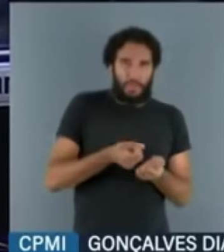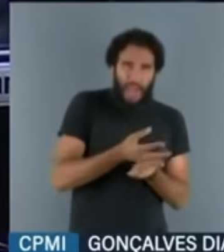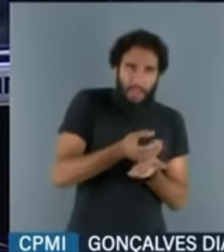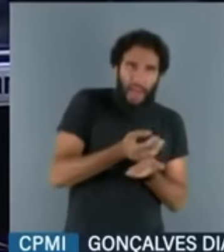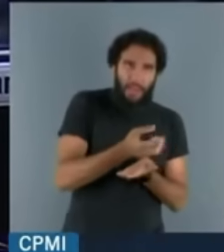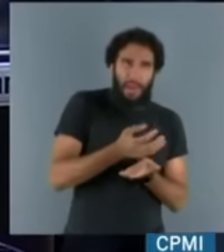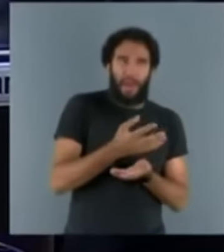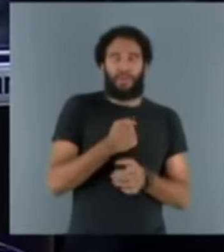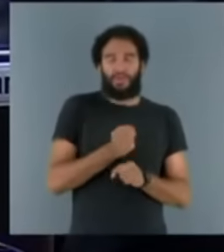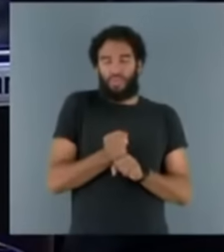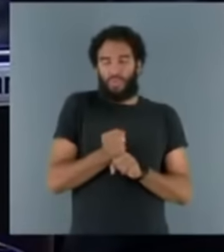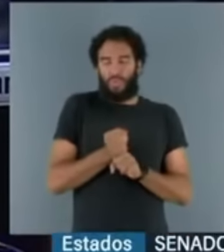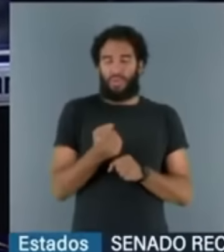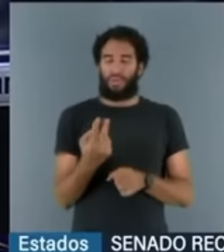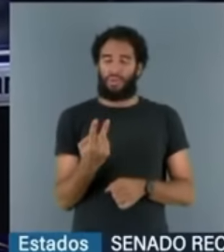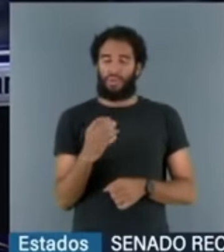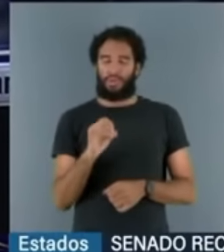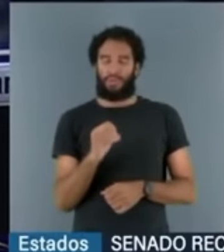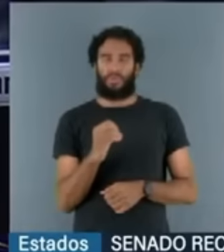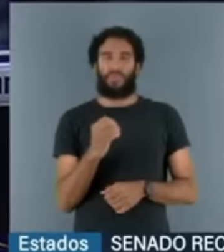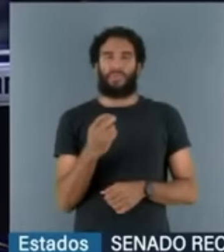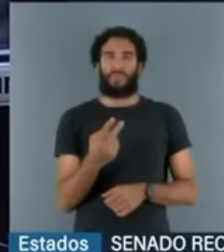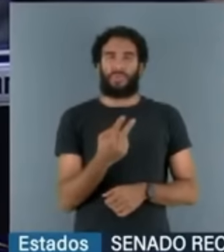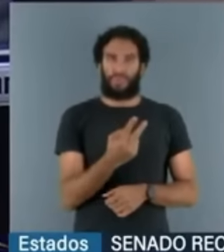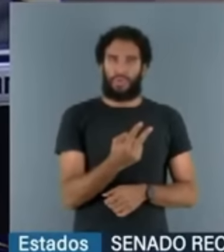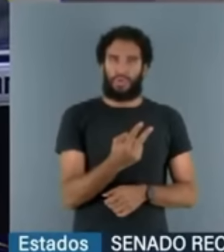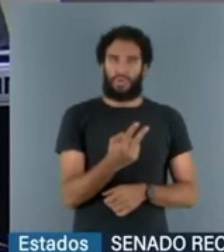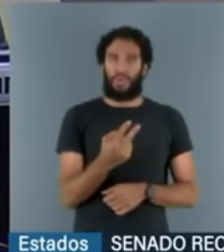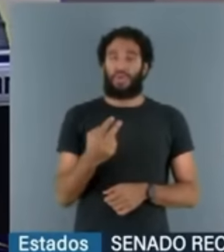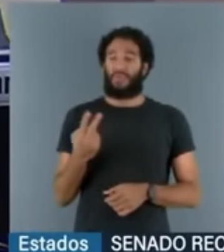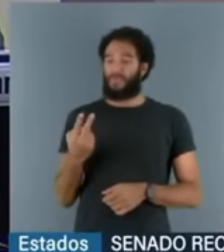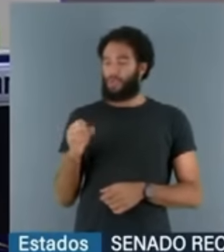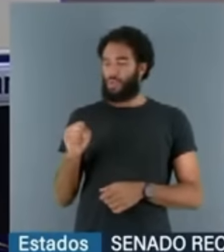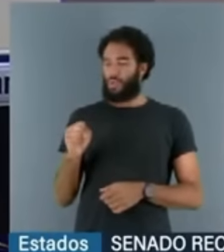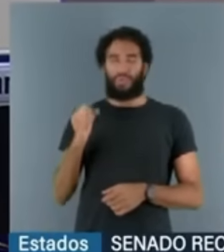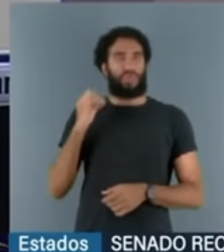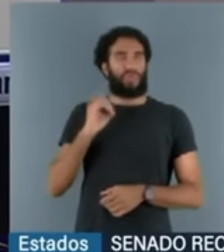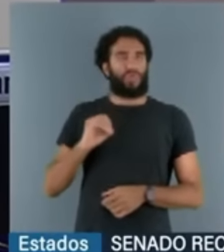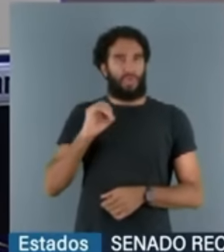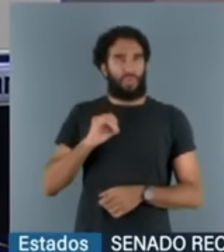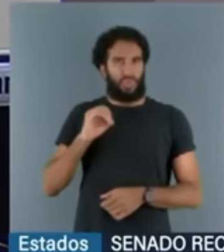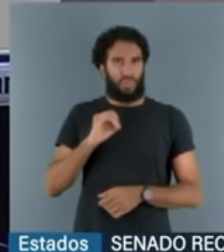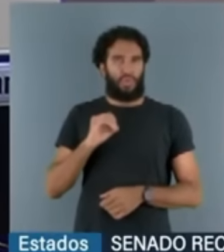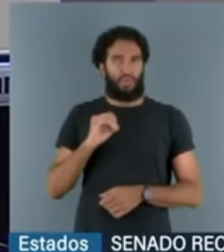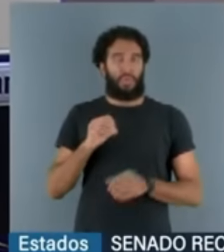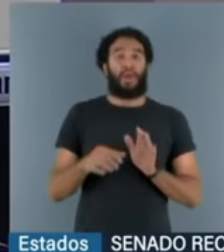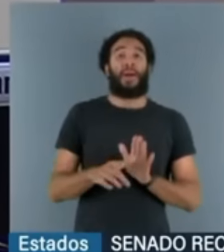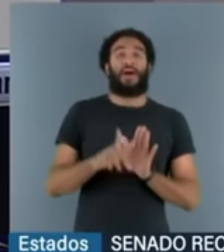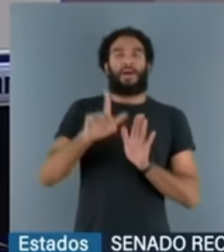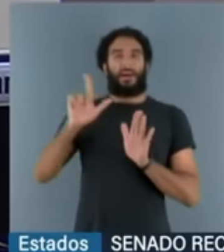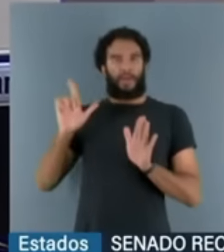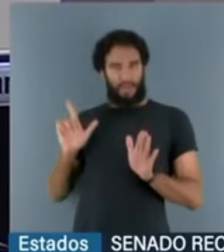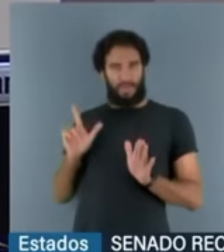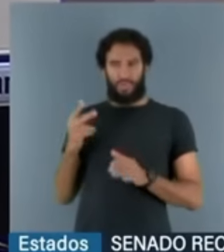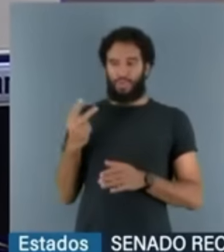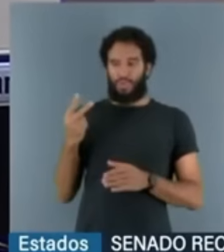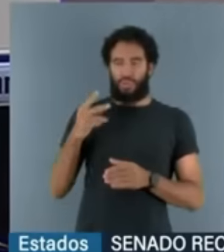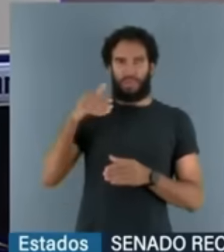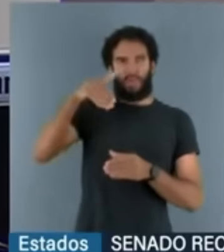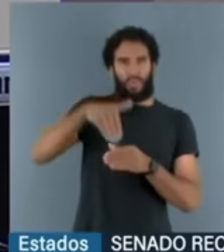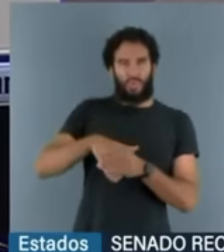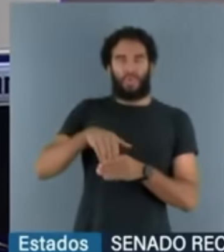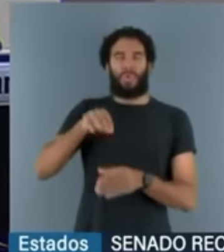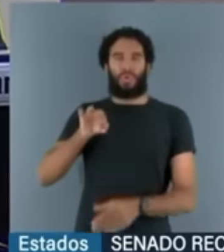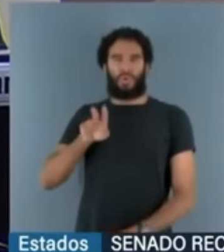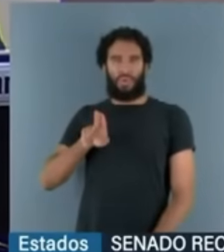2022, precisamente no dia 28 de outubro, poucos dias antes do segundo turno das eleições, e aí é